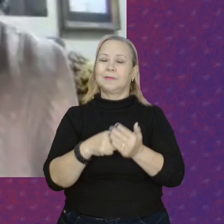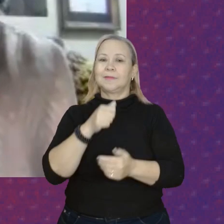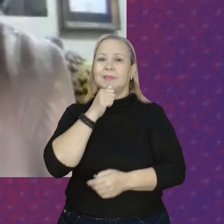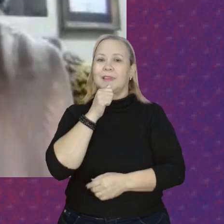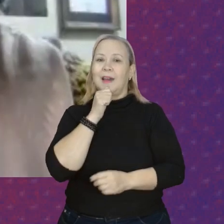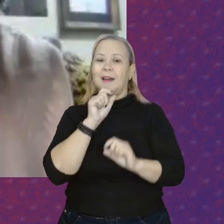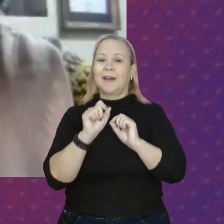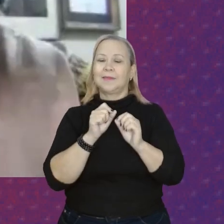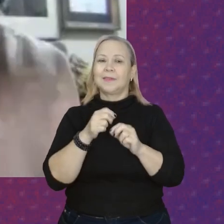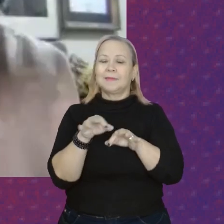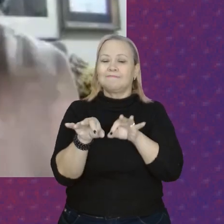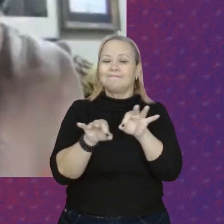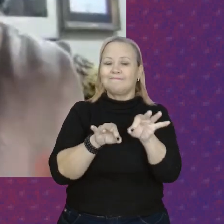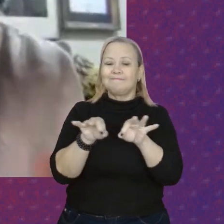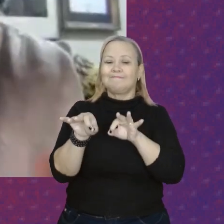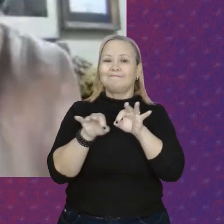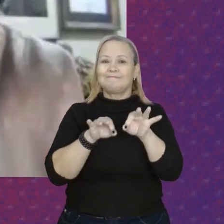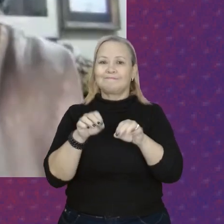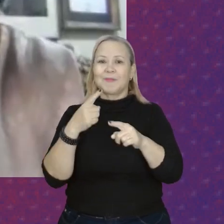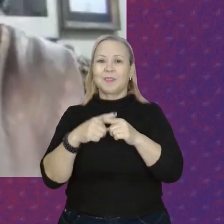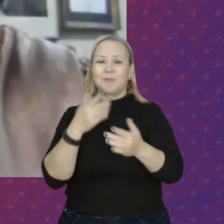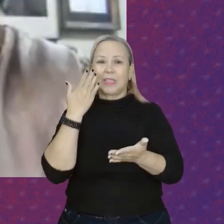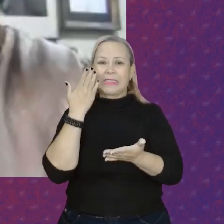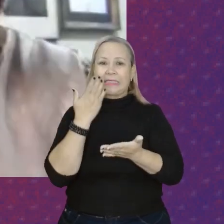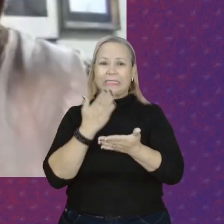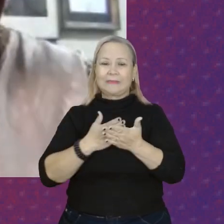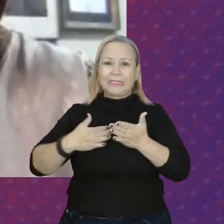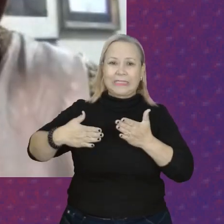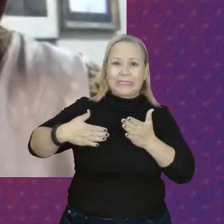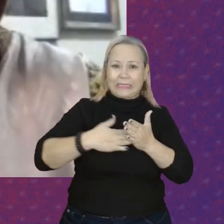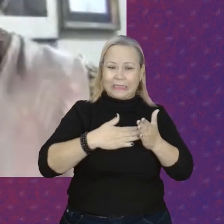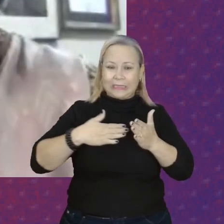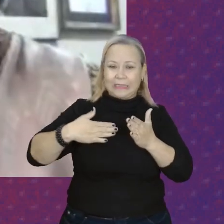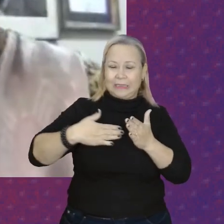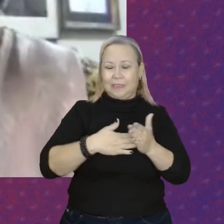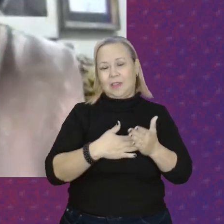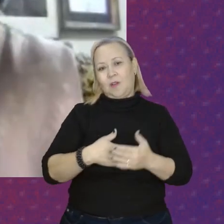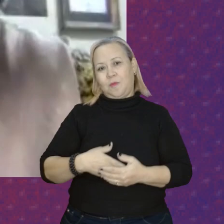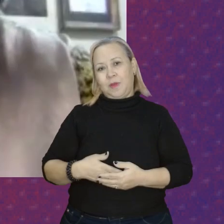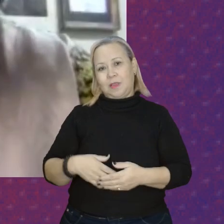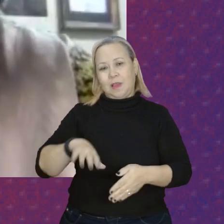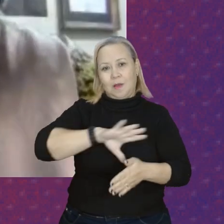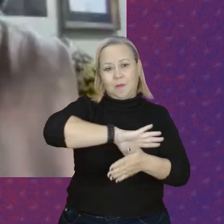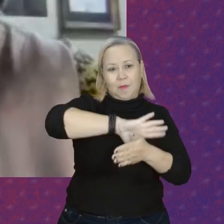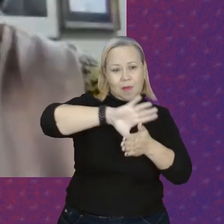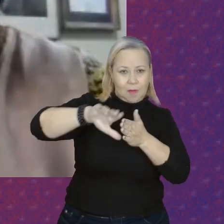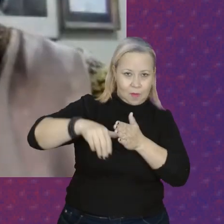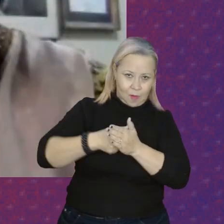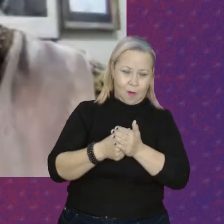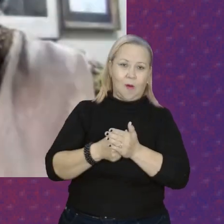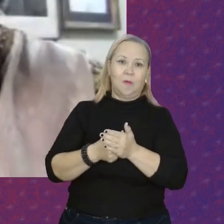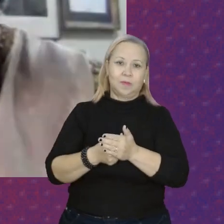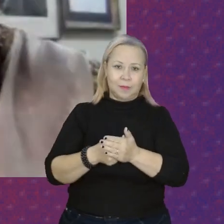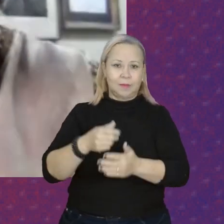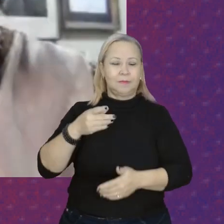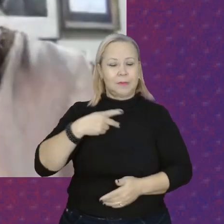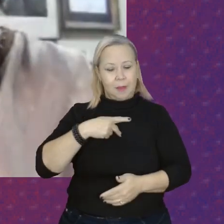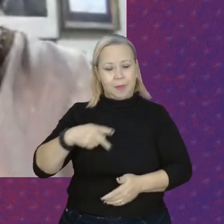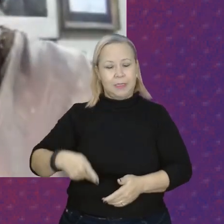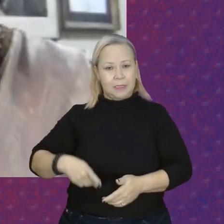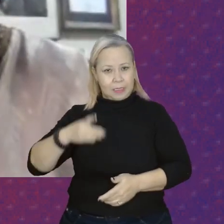ser construída, porque foi bruscamente interrompida pelo golpe, né? Pelo golpe aí da presidenta